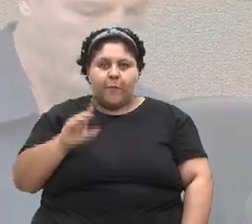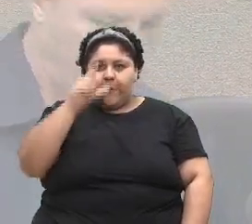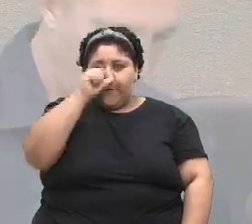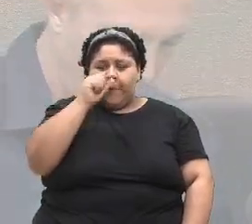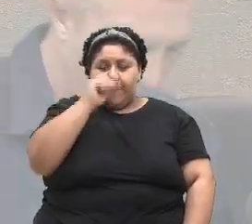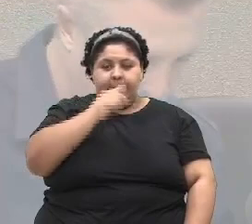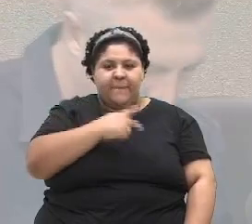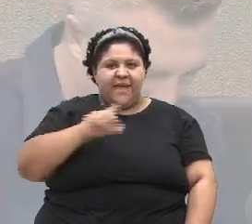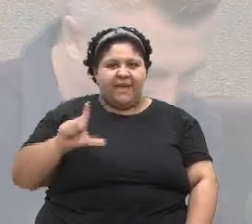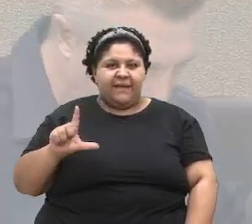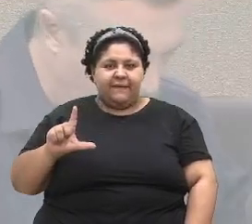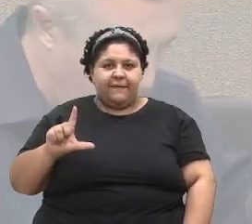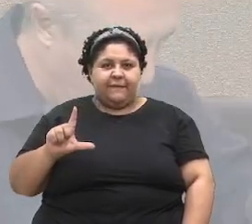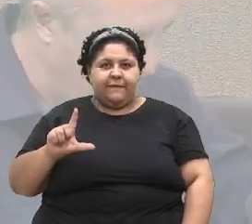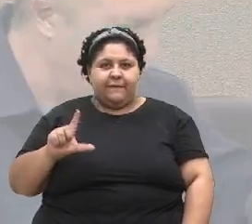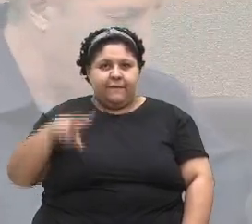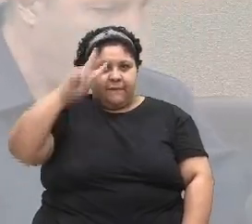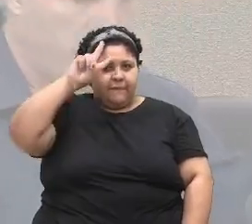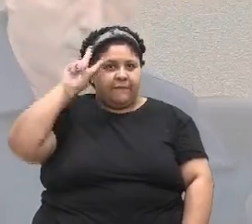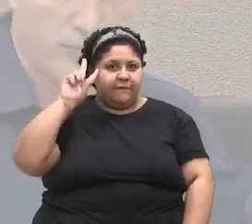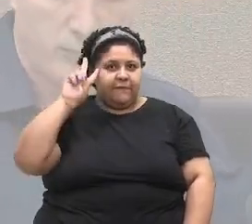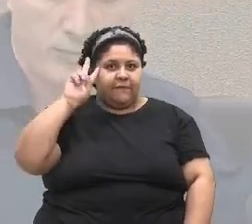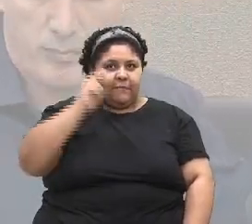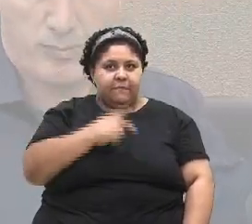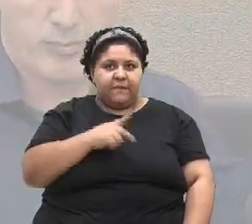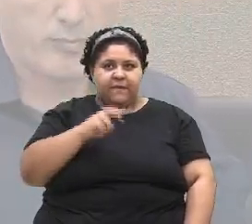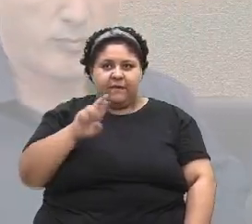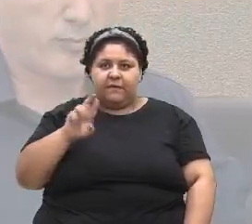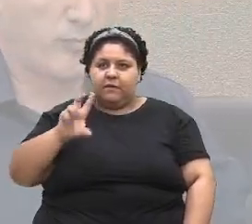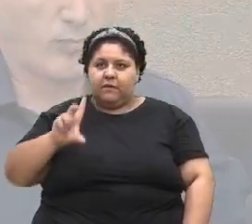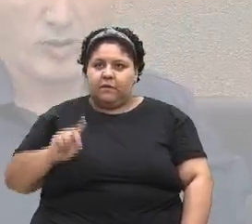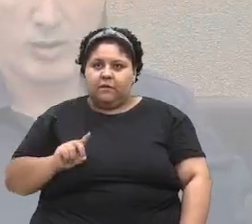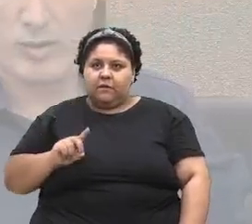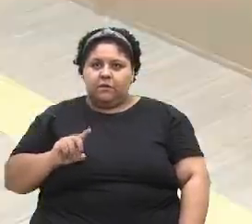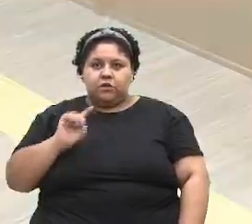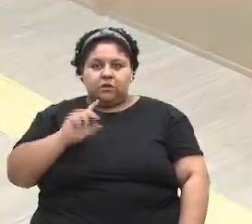Fantinel, PL e Velocínio João Ex, PRD. Era isso, senhora presidente.